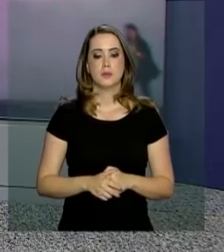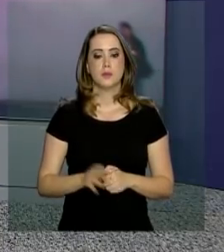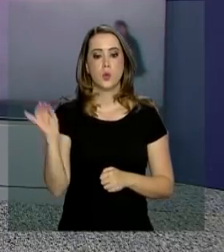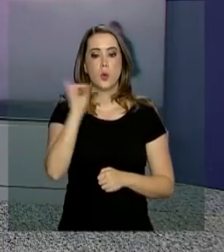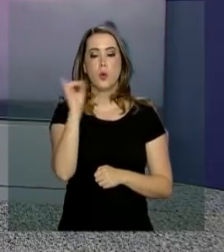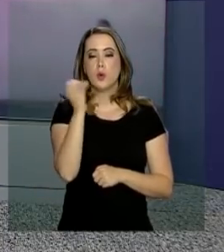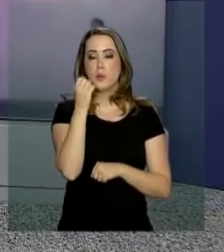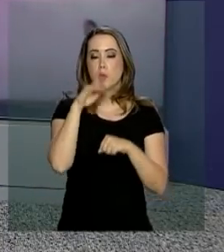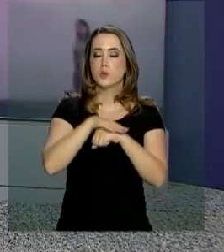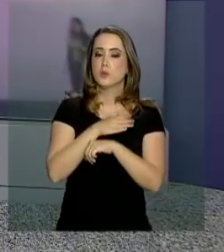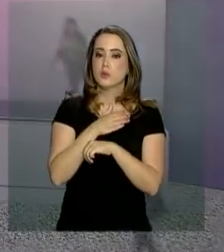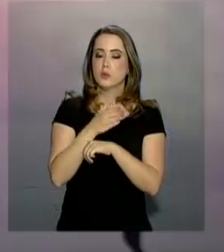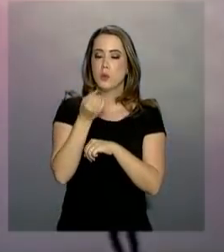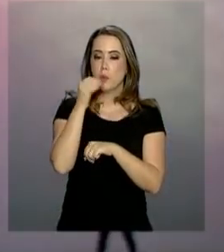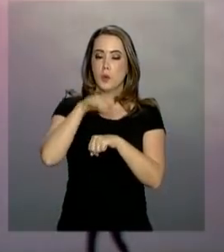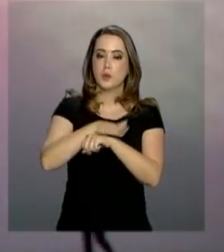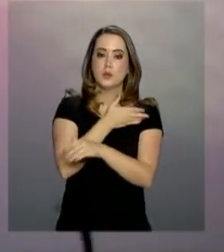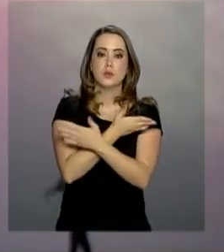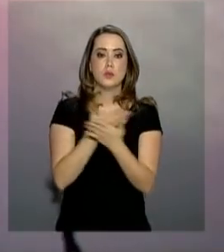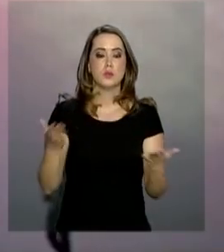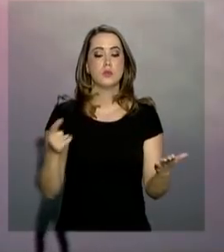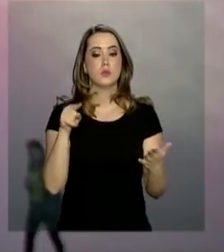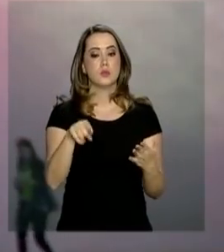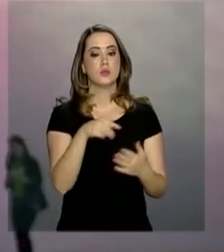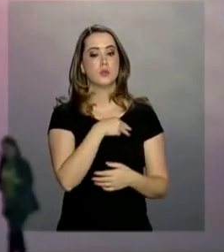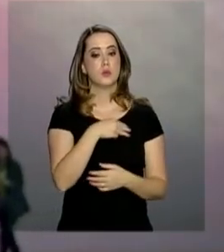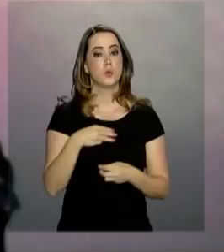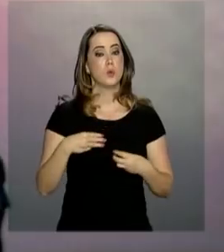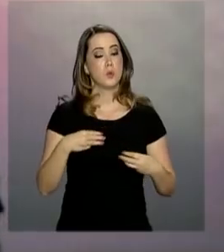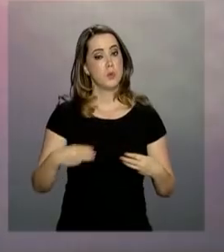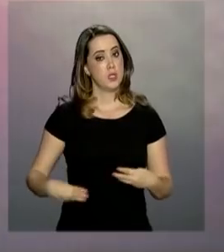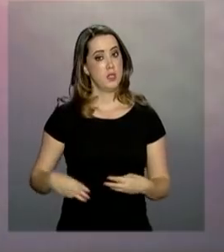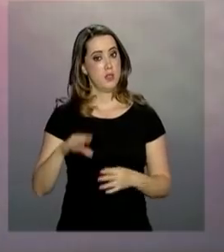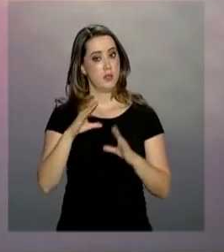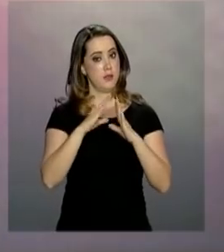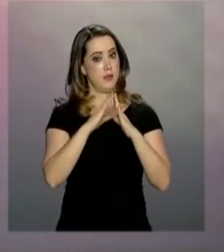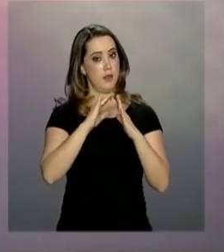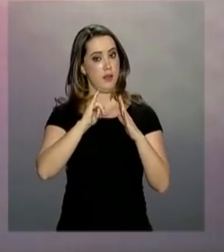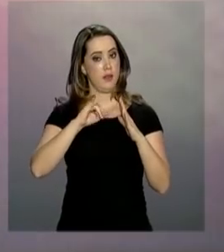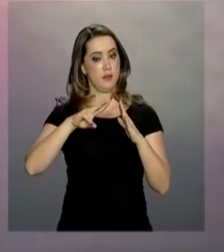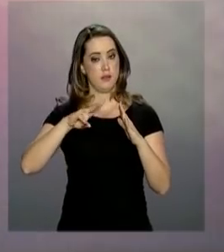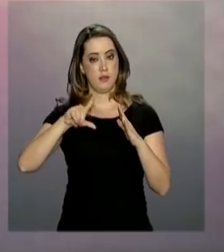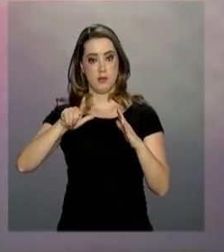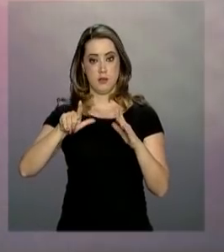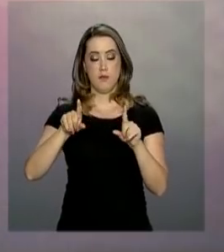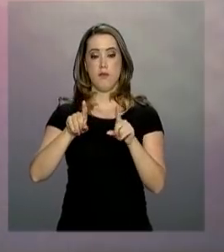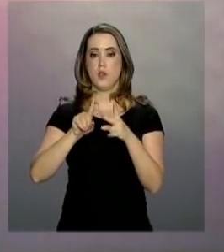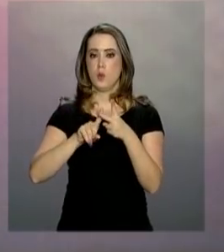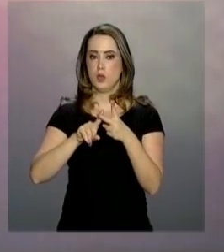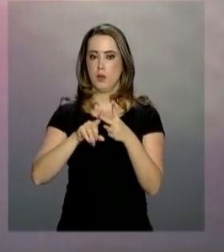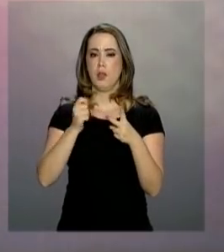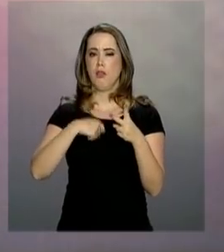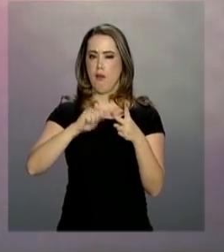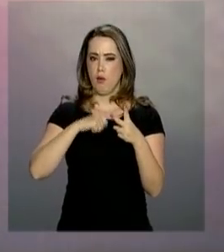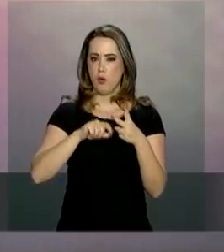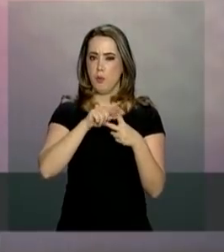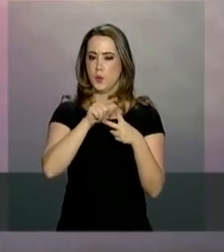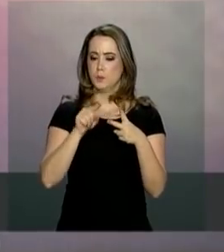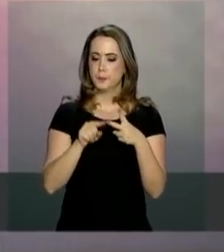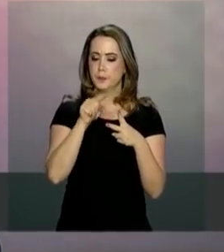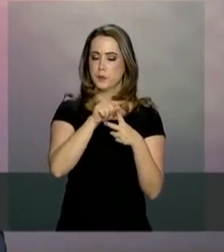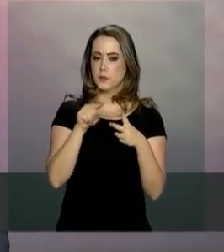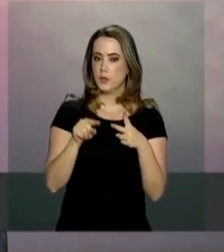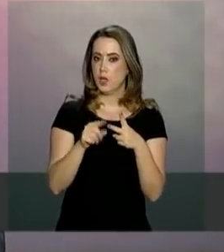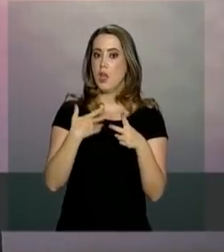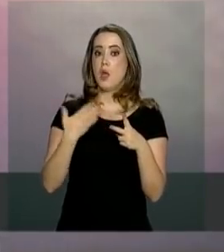Boa noite, Alessandra. Boa noite a todos. Os ministros da Casa Civil, Onyx Lorenzoni, e da Economia, Paulo Guedes, participaram